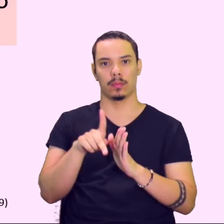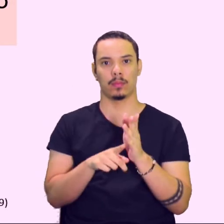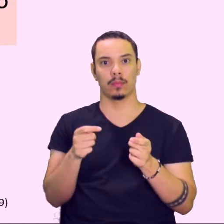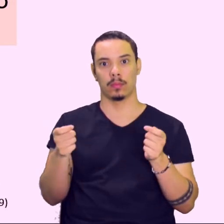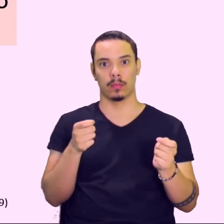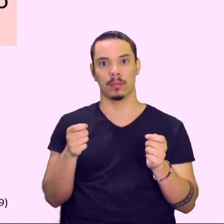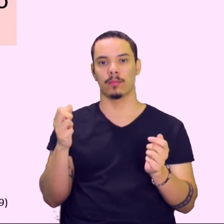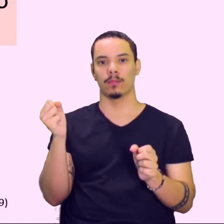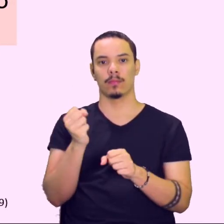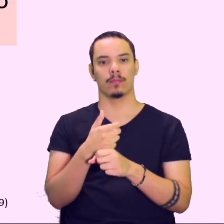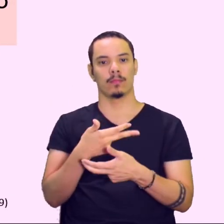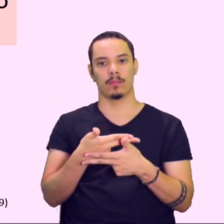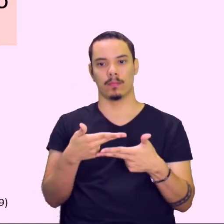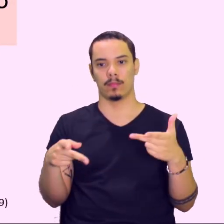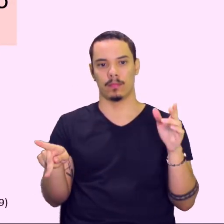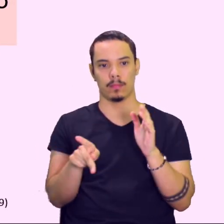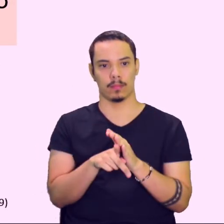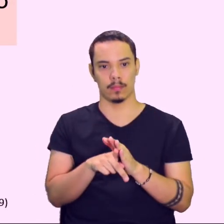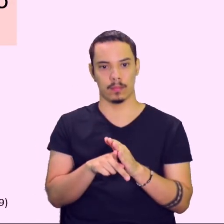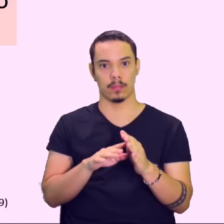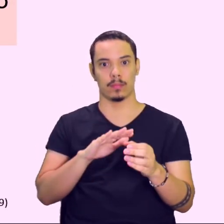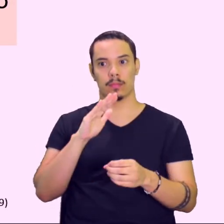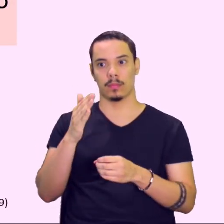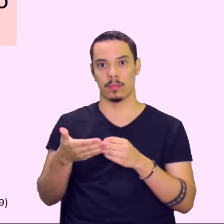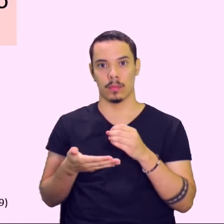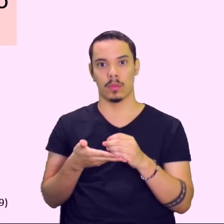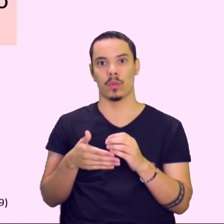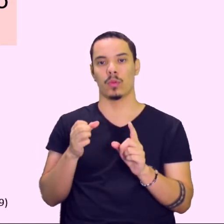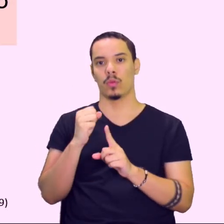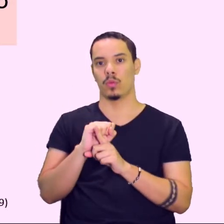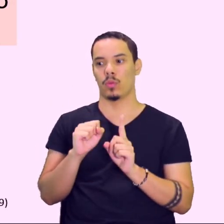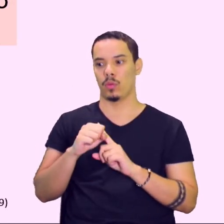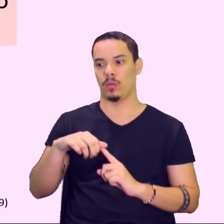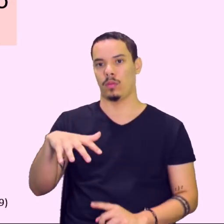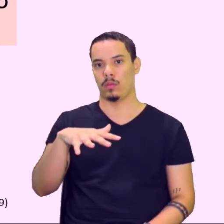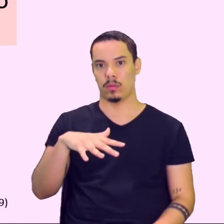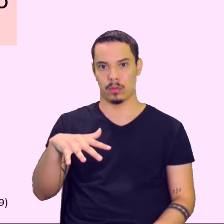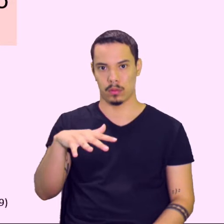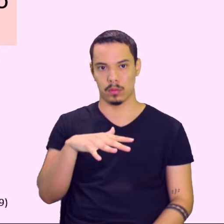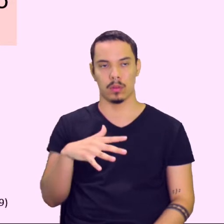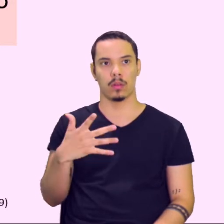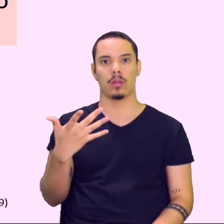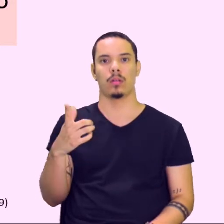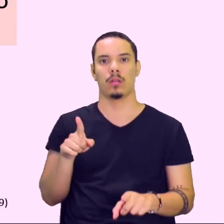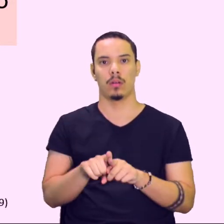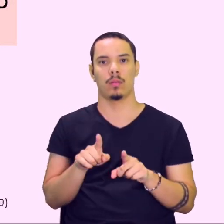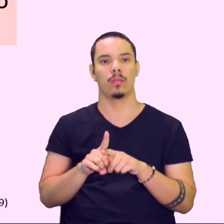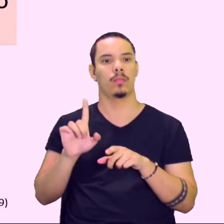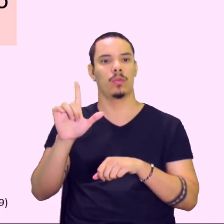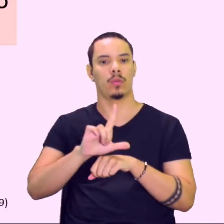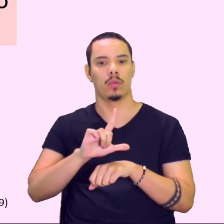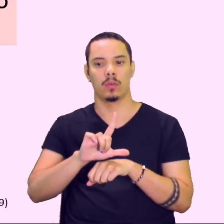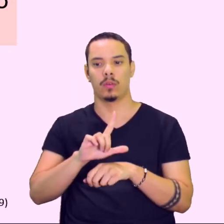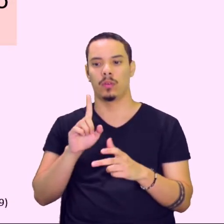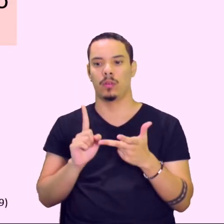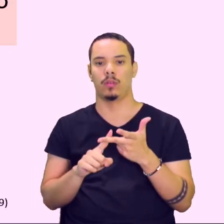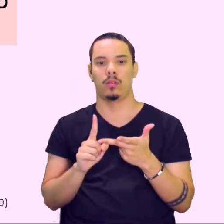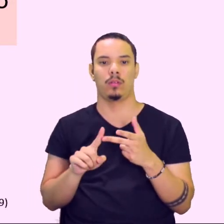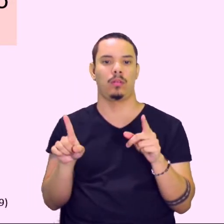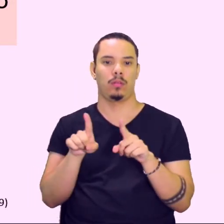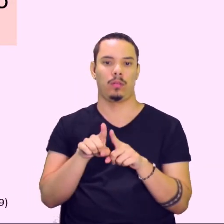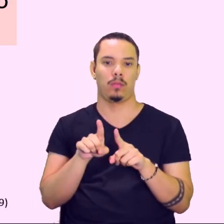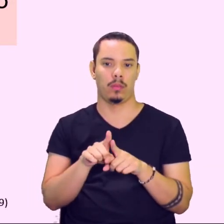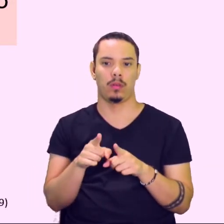grandes obras de infraestrutura social, urbana, logística e energética do país, contribuindo para